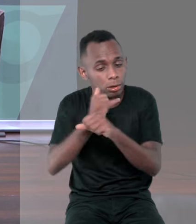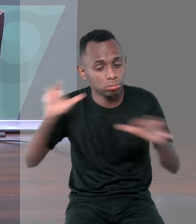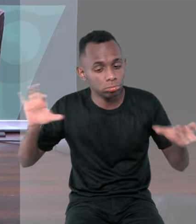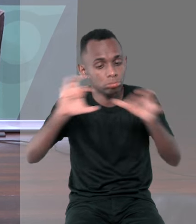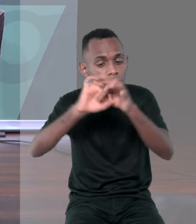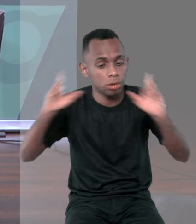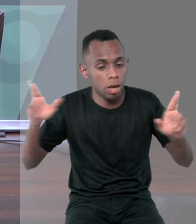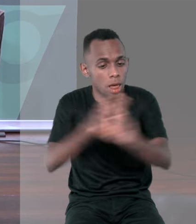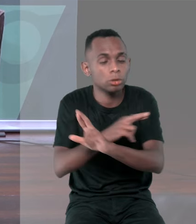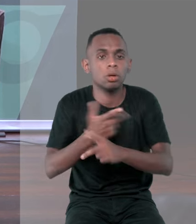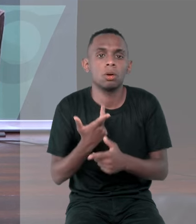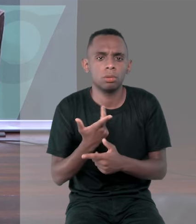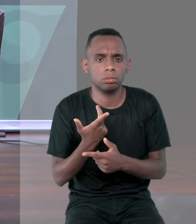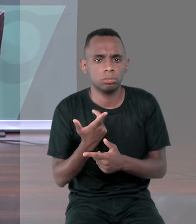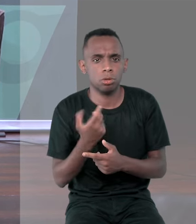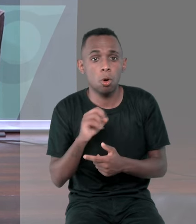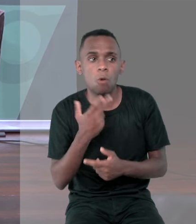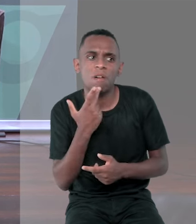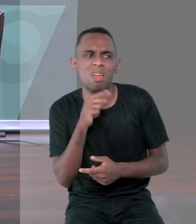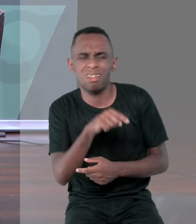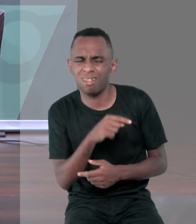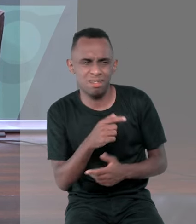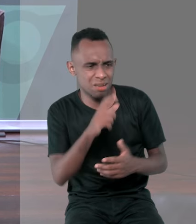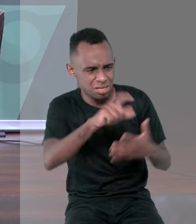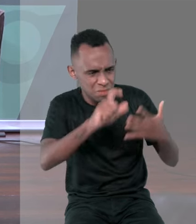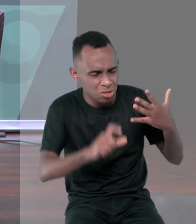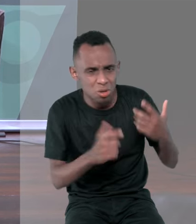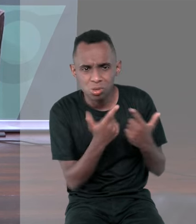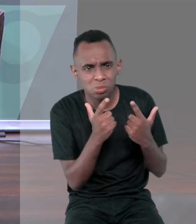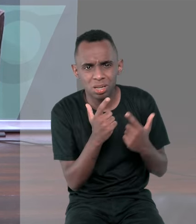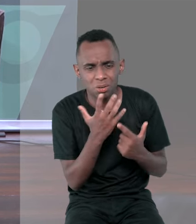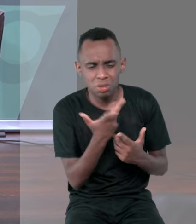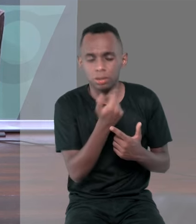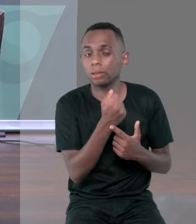para dizer que não tem qualidade, já provamos que não.